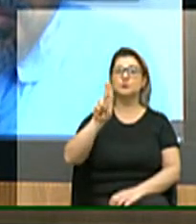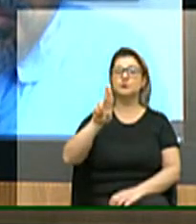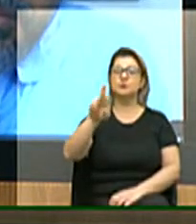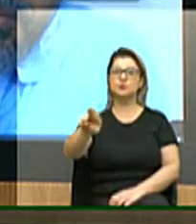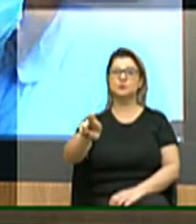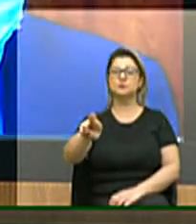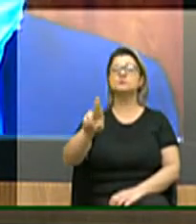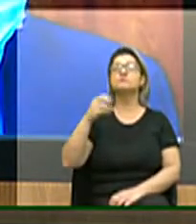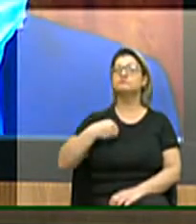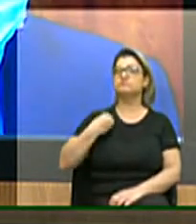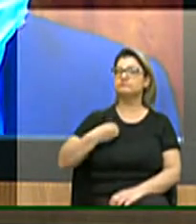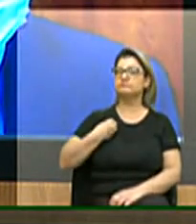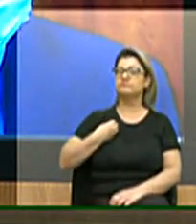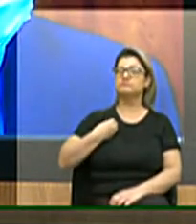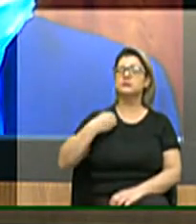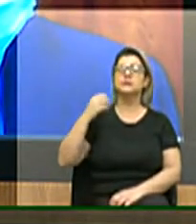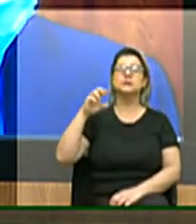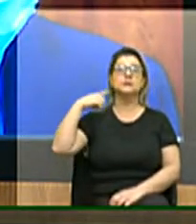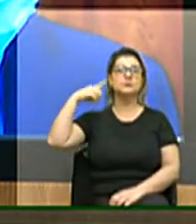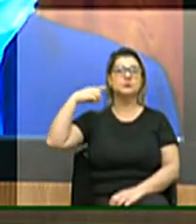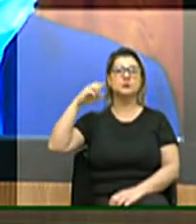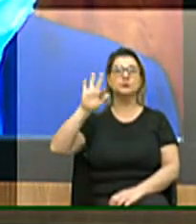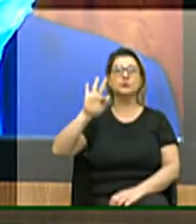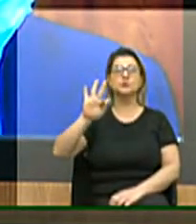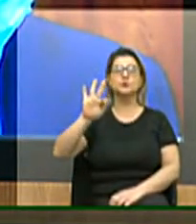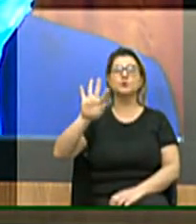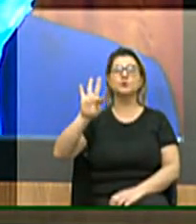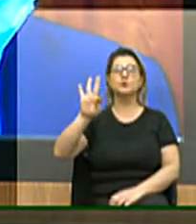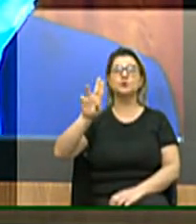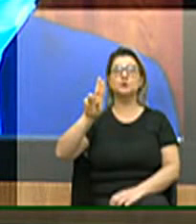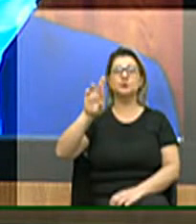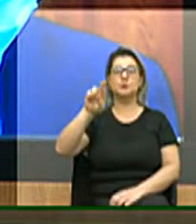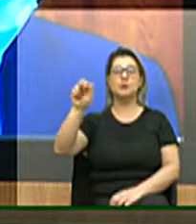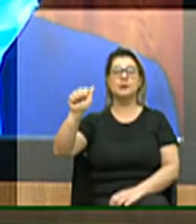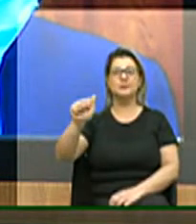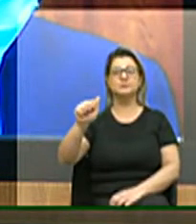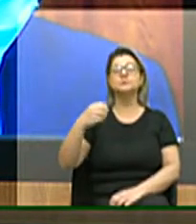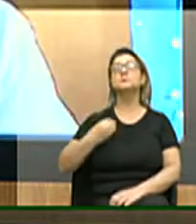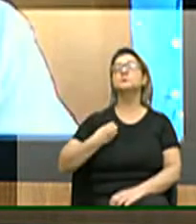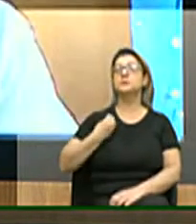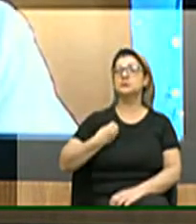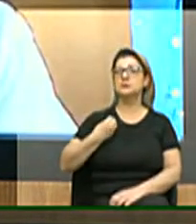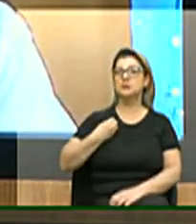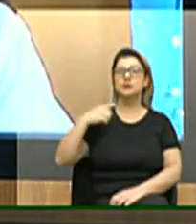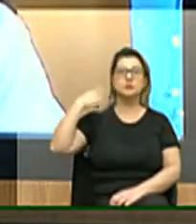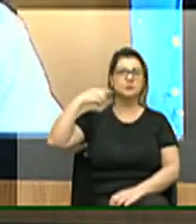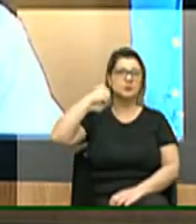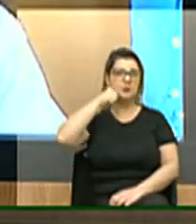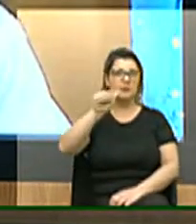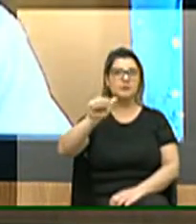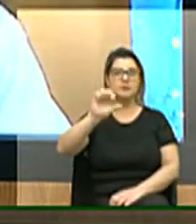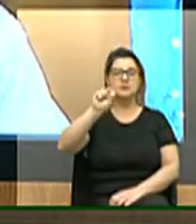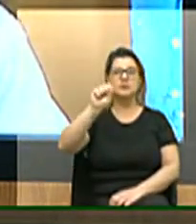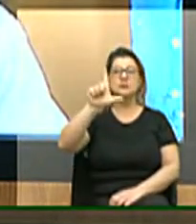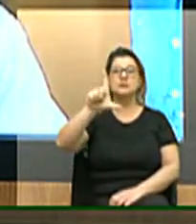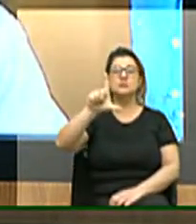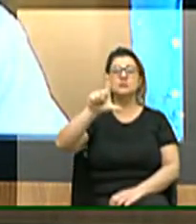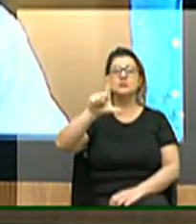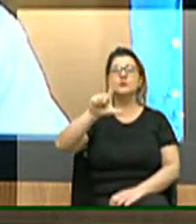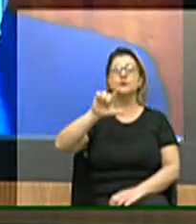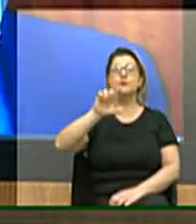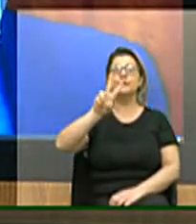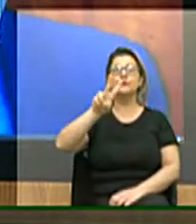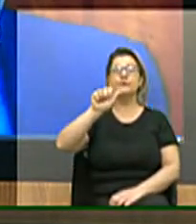Presente. Deputado Sérgio Turra. Presente. Deputada Silvana Covatti.